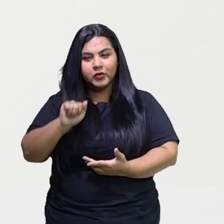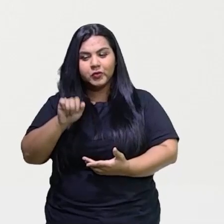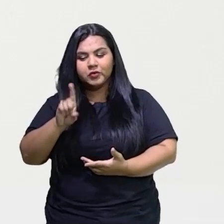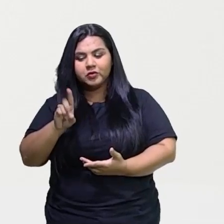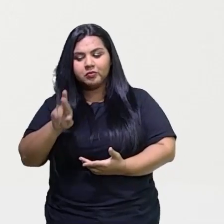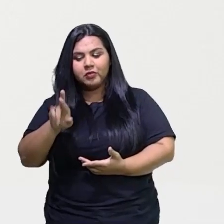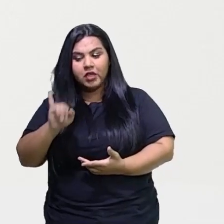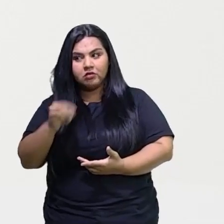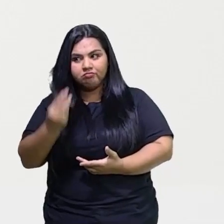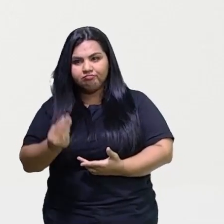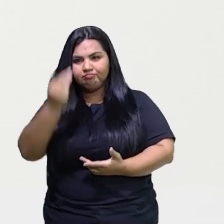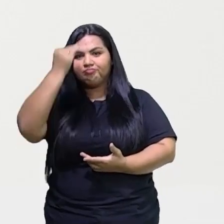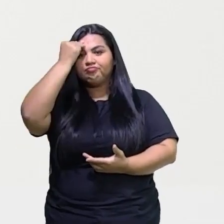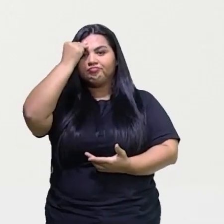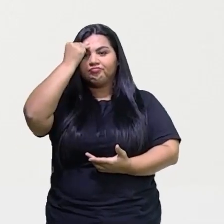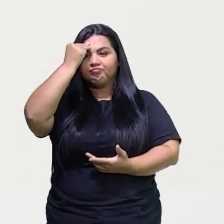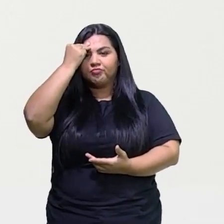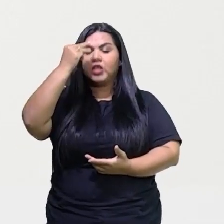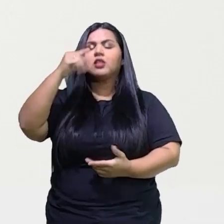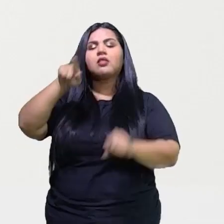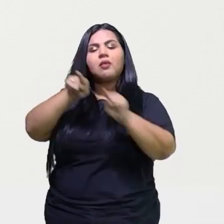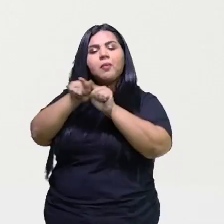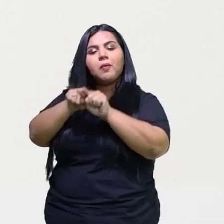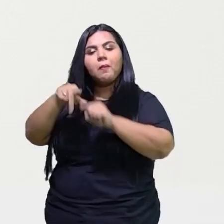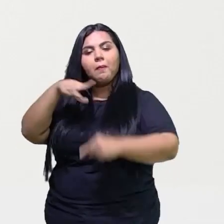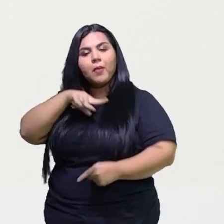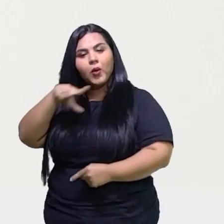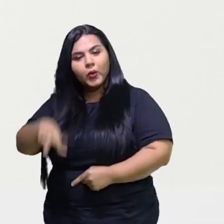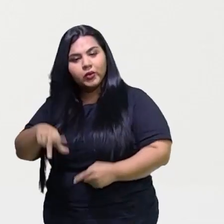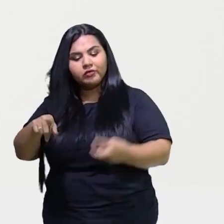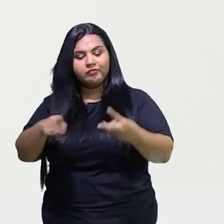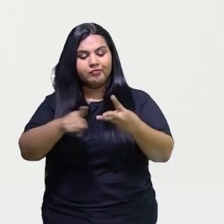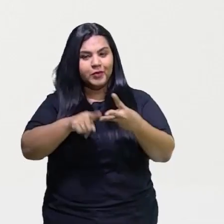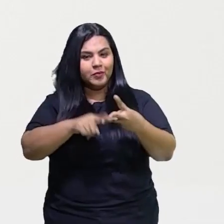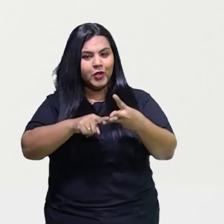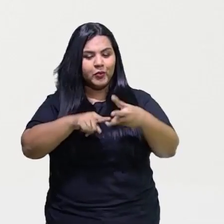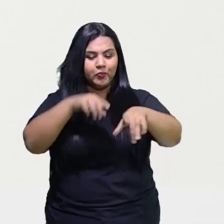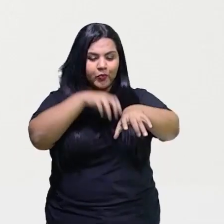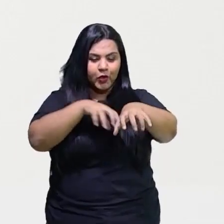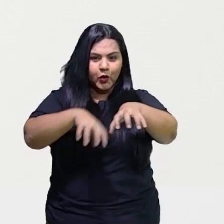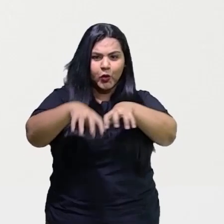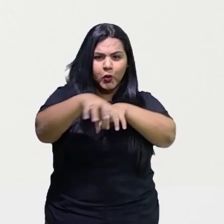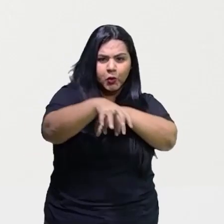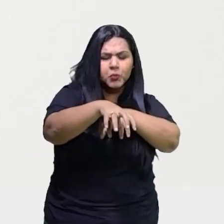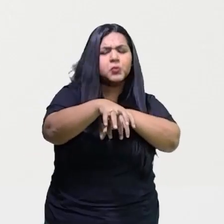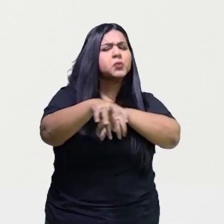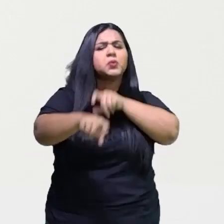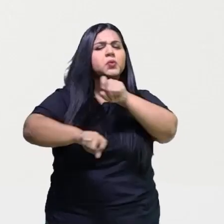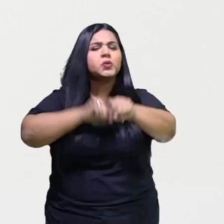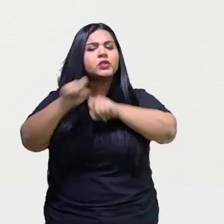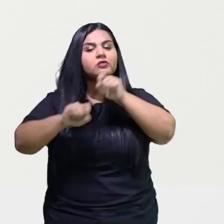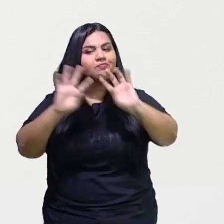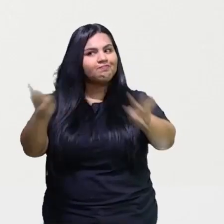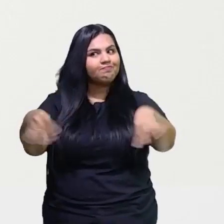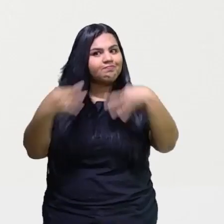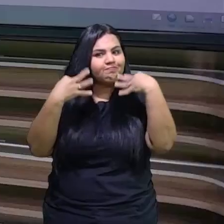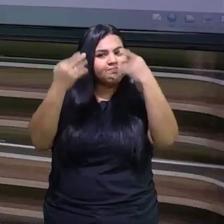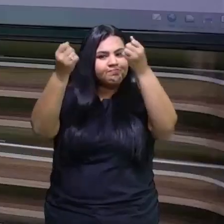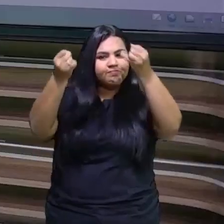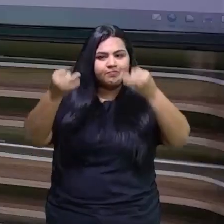nome, Portugal e colonização. Professor, o que isso tem a ver? Olha para mim que eu vou te explicar